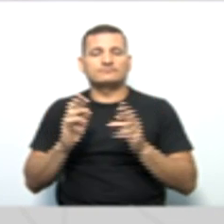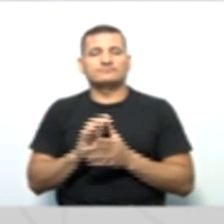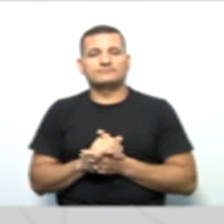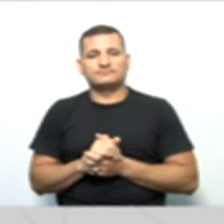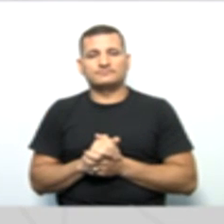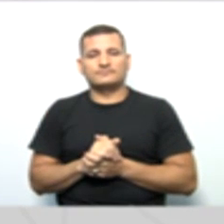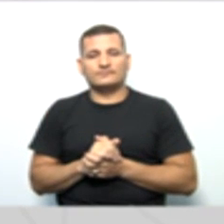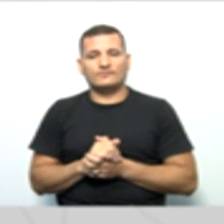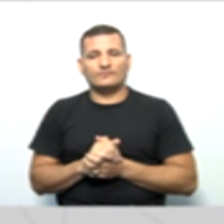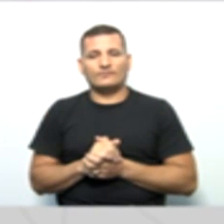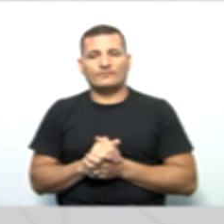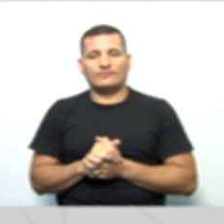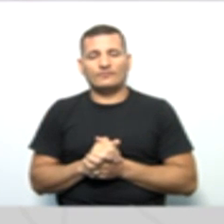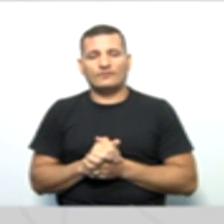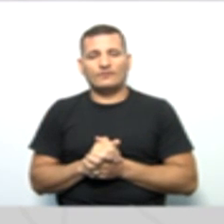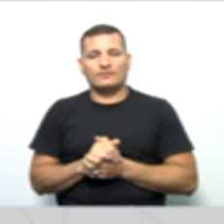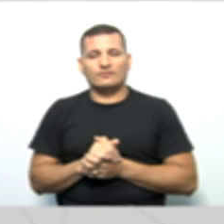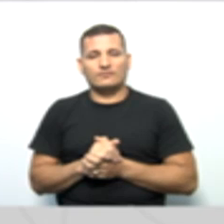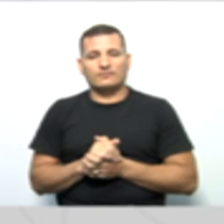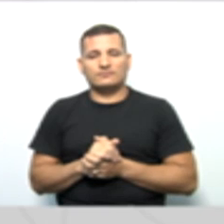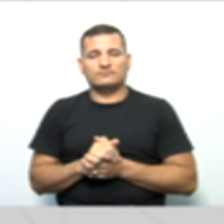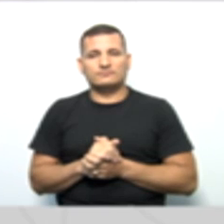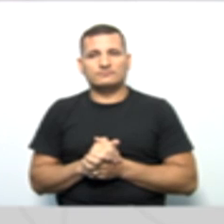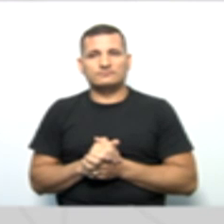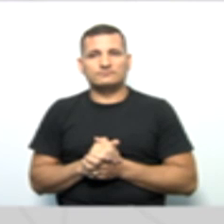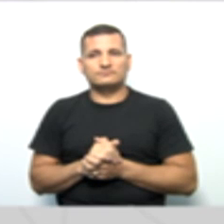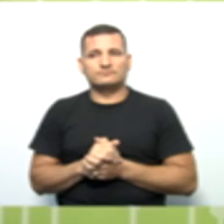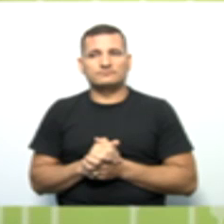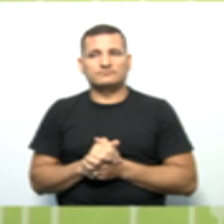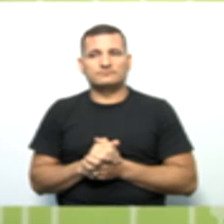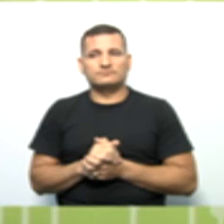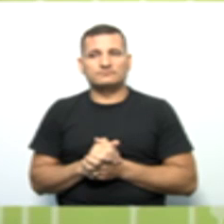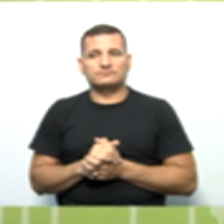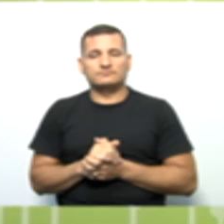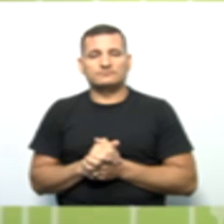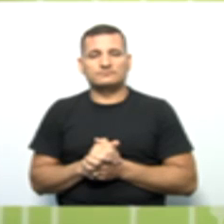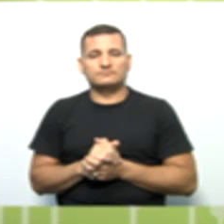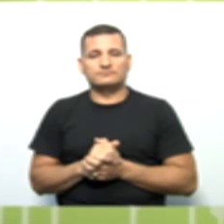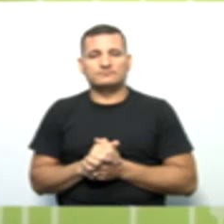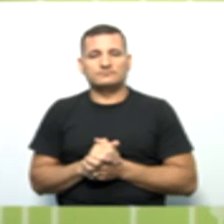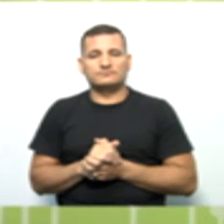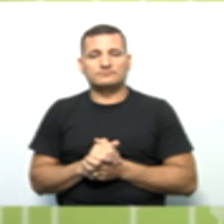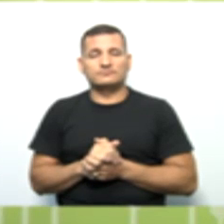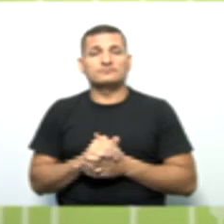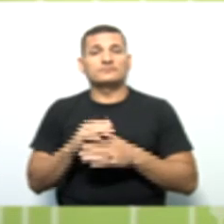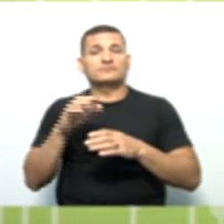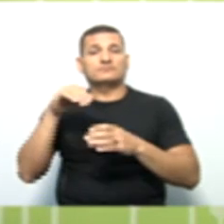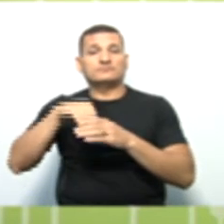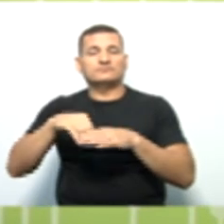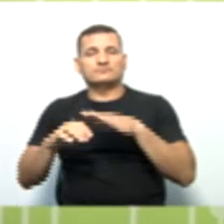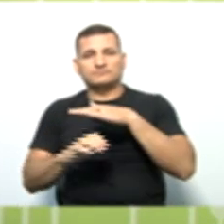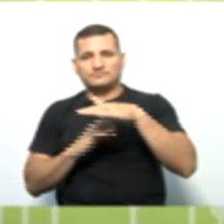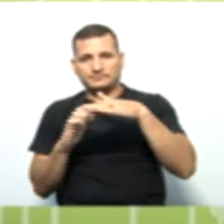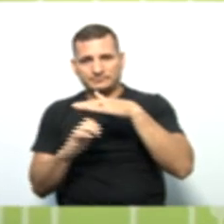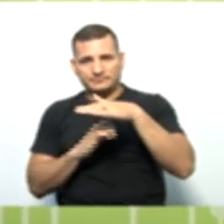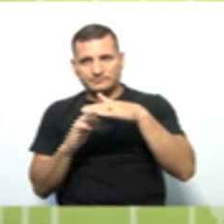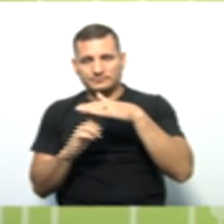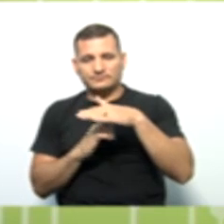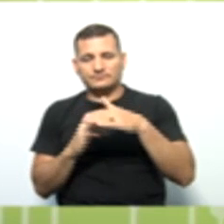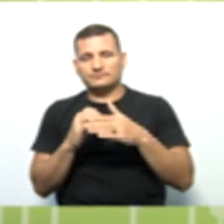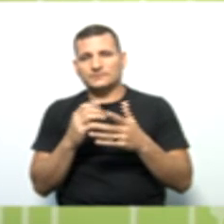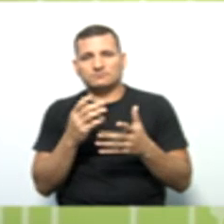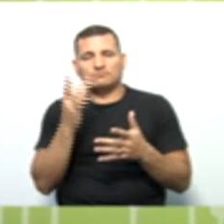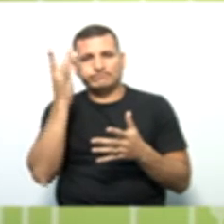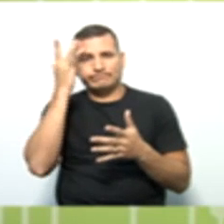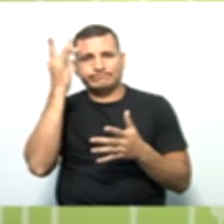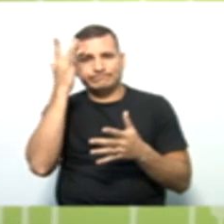acontece? O que eu trago em relação a isso? Gente, em organizações que eu falo de maturidade, né? Ou